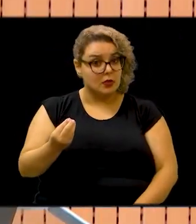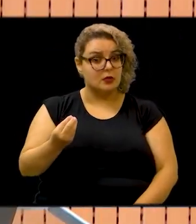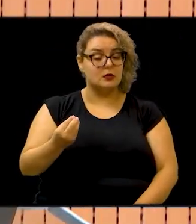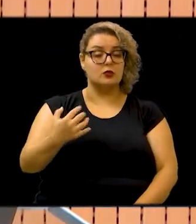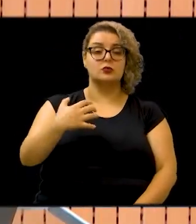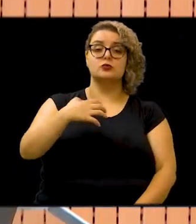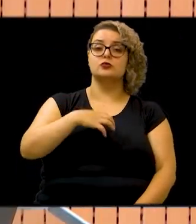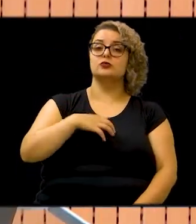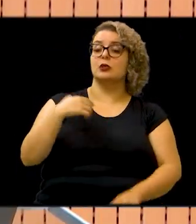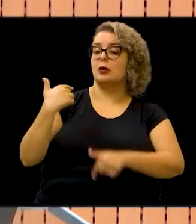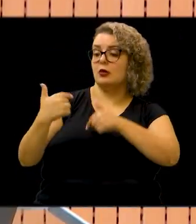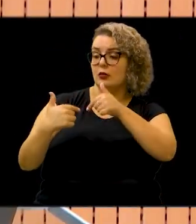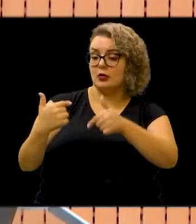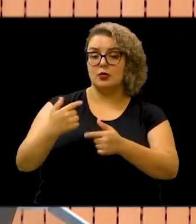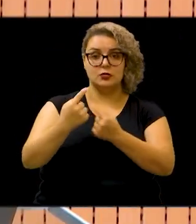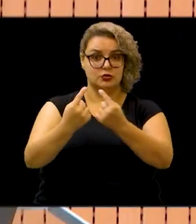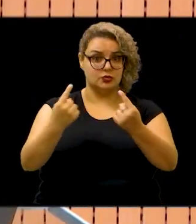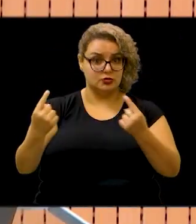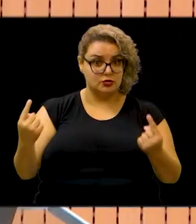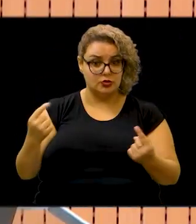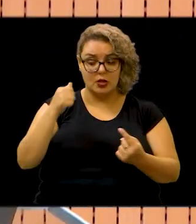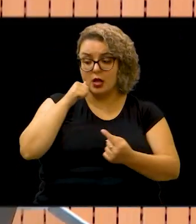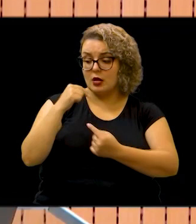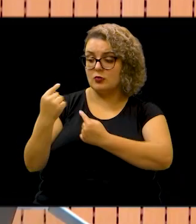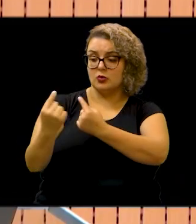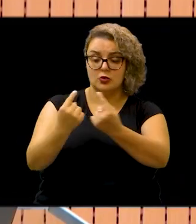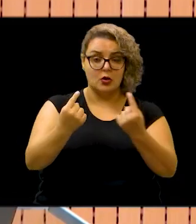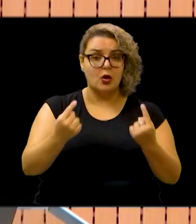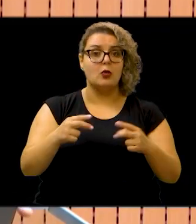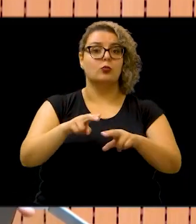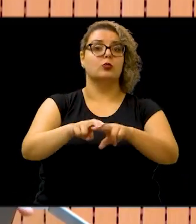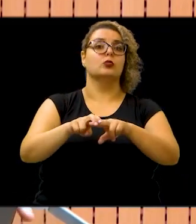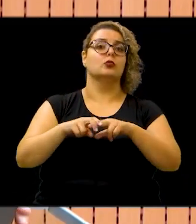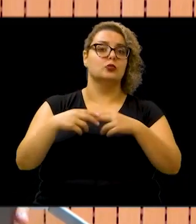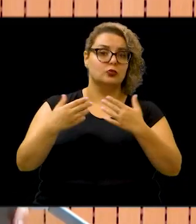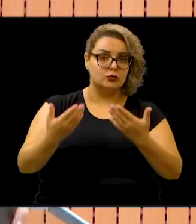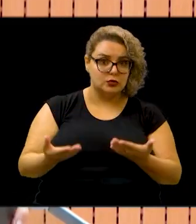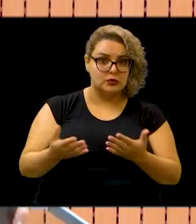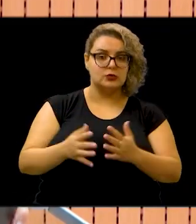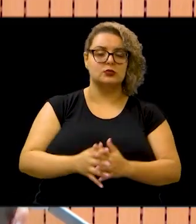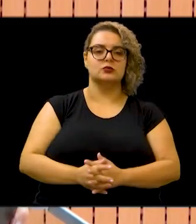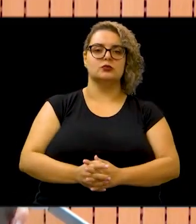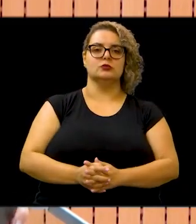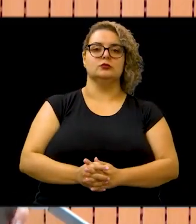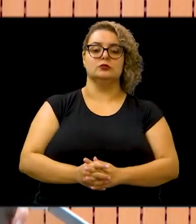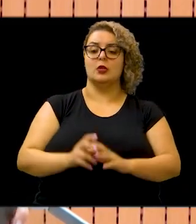Compreendendo a condição de trabalho de cada um e de cada uma, portanto,